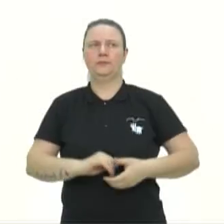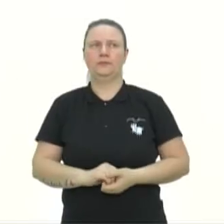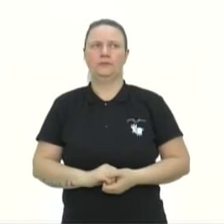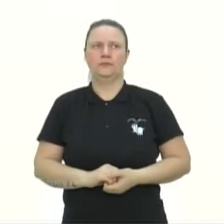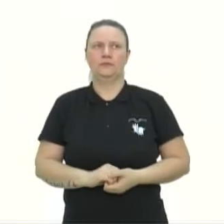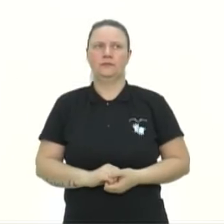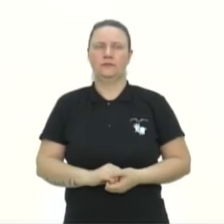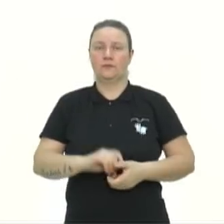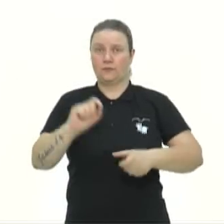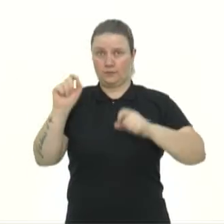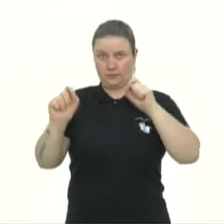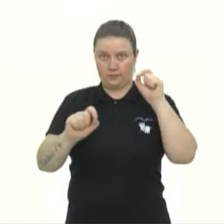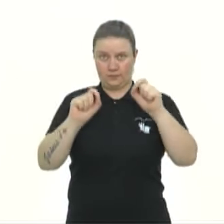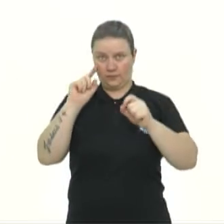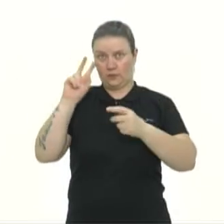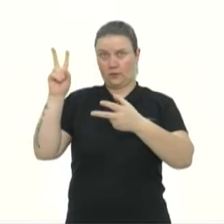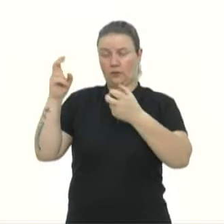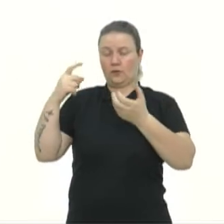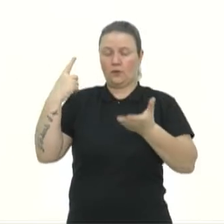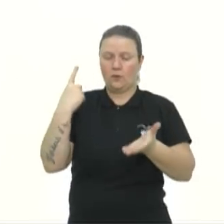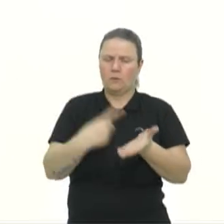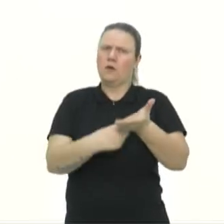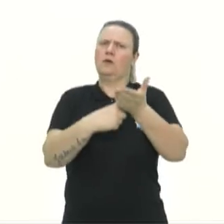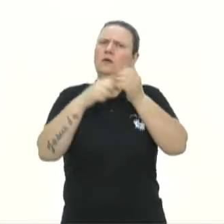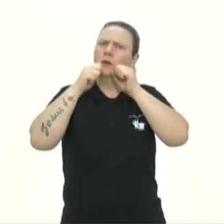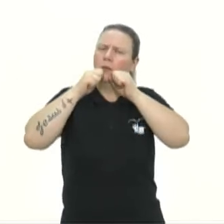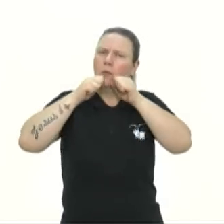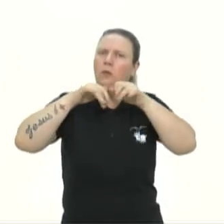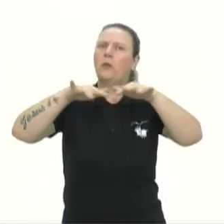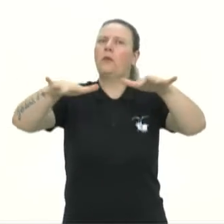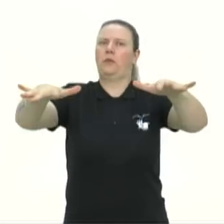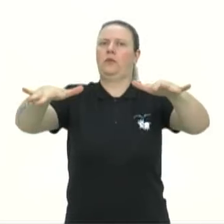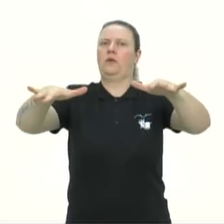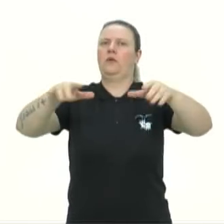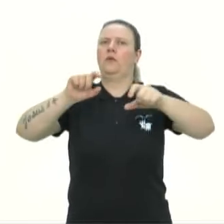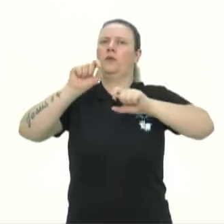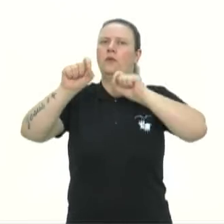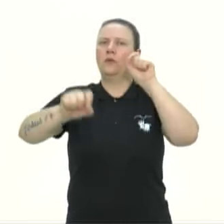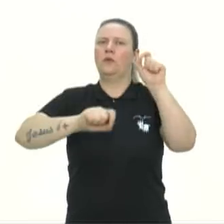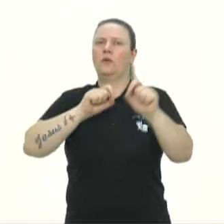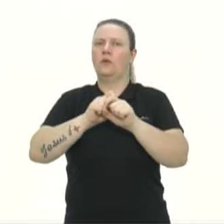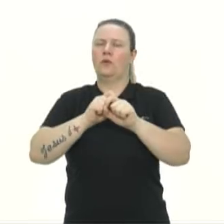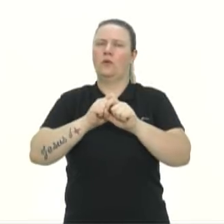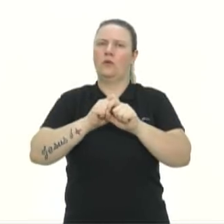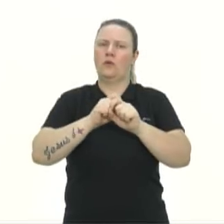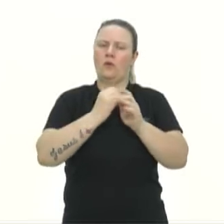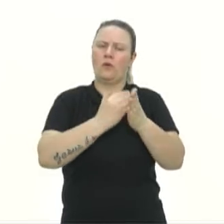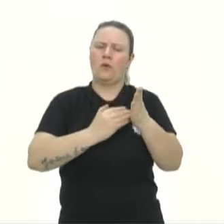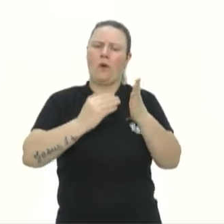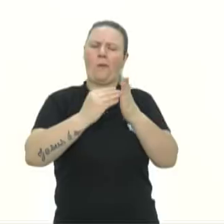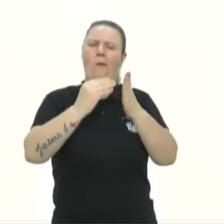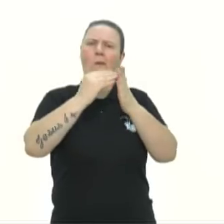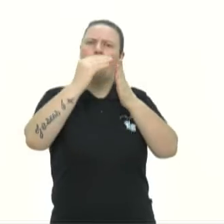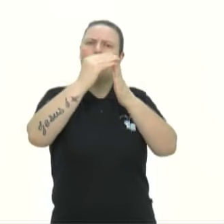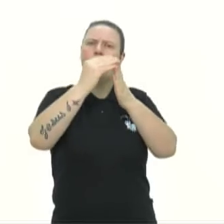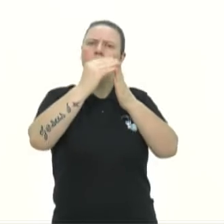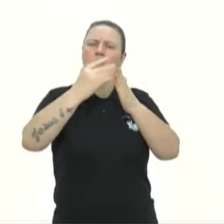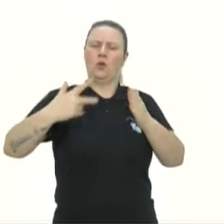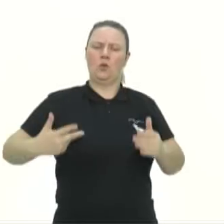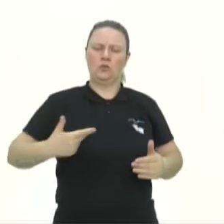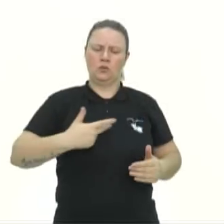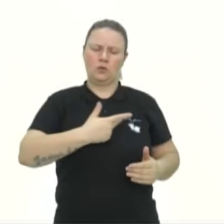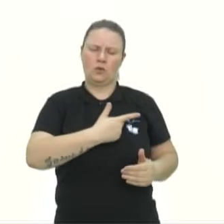Então, olha aqui. O lançamento de uma campanha para aumentar a doação de